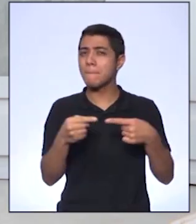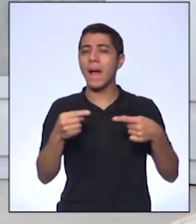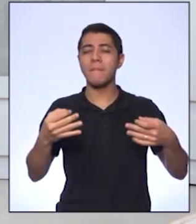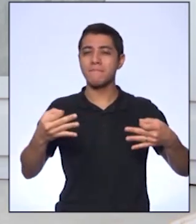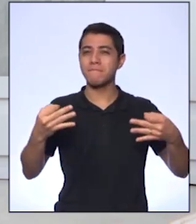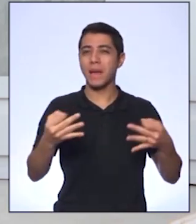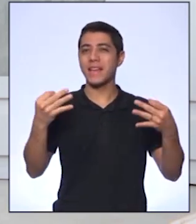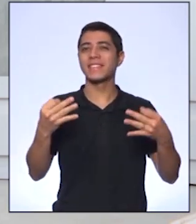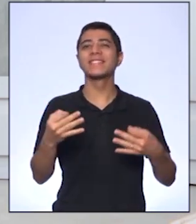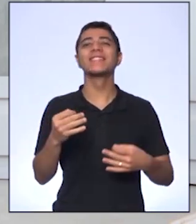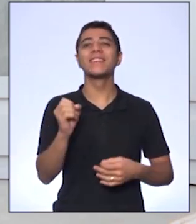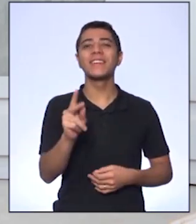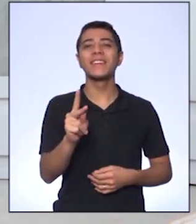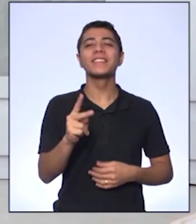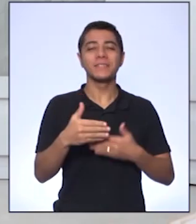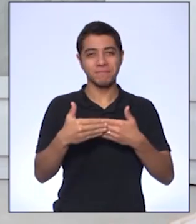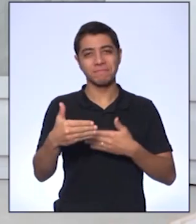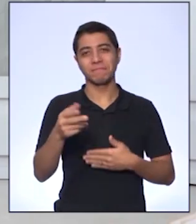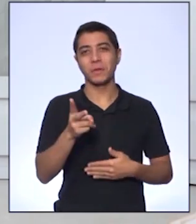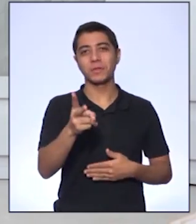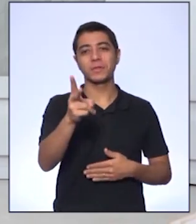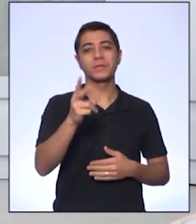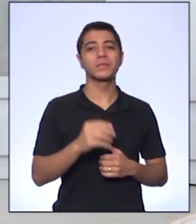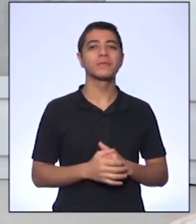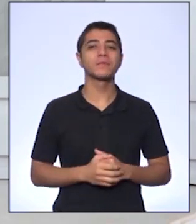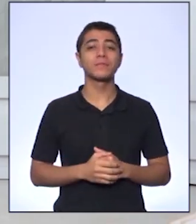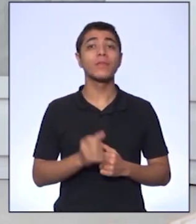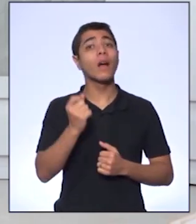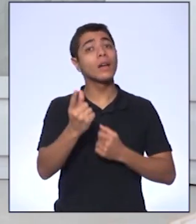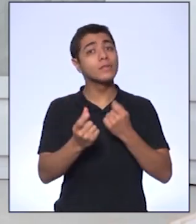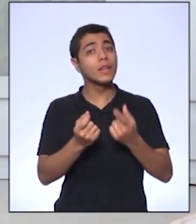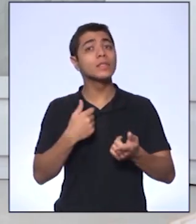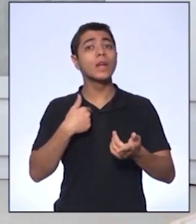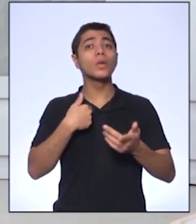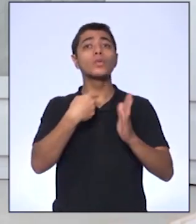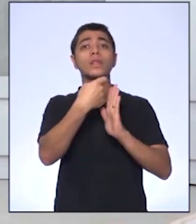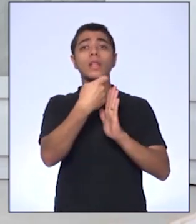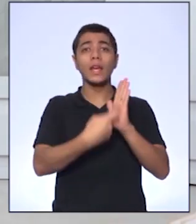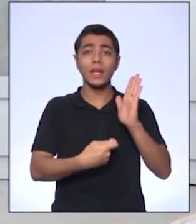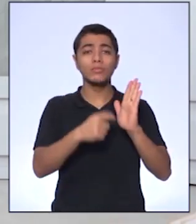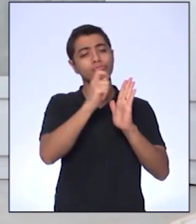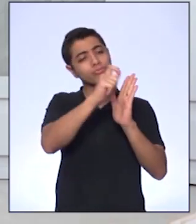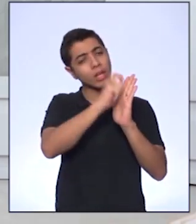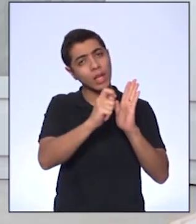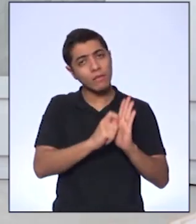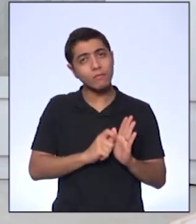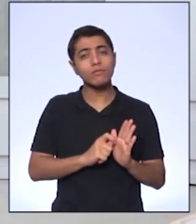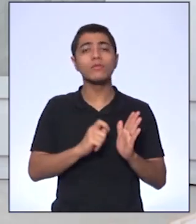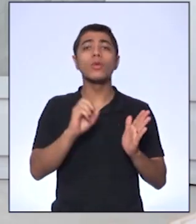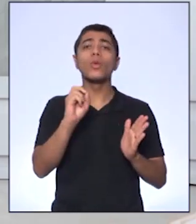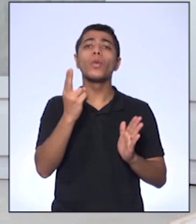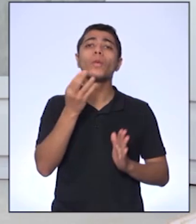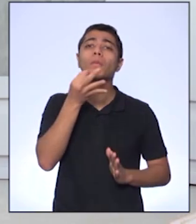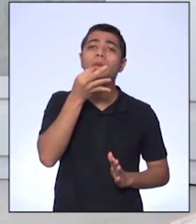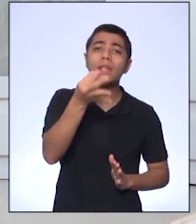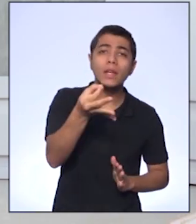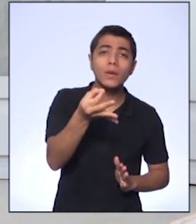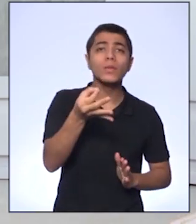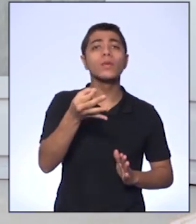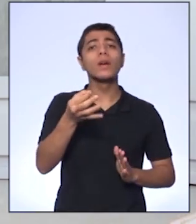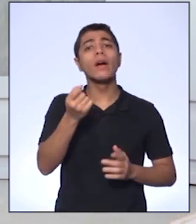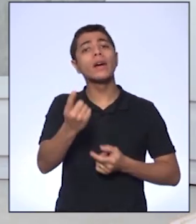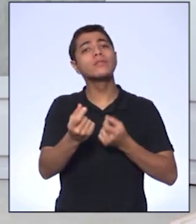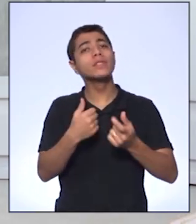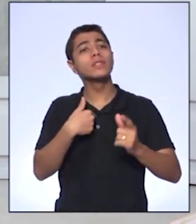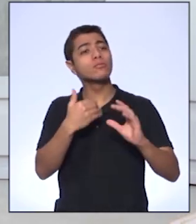Bom, às vezes então eu escrevo um texto, mando uma mensagem para dar minha opinião, às vezes eu escrevo o texto, mando uma mensagem